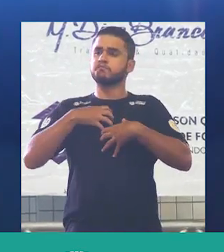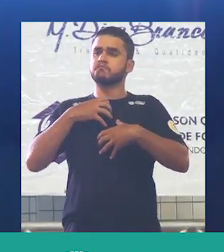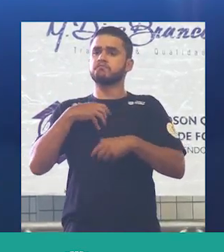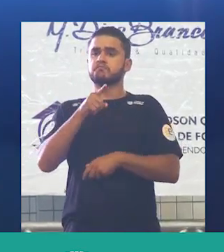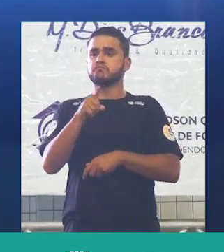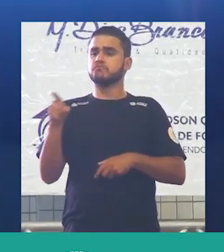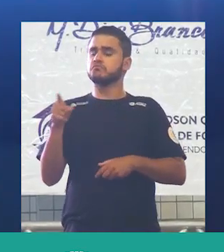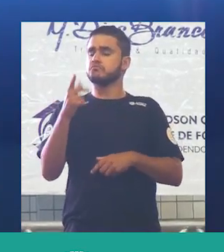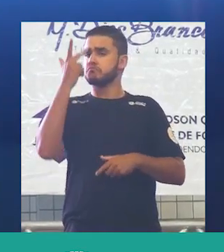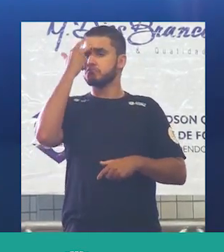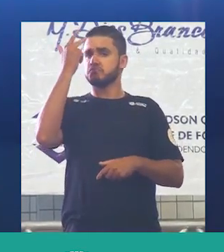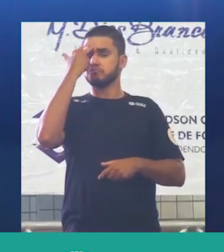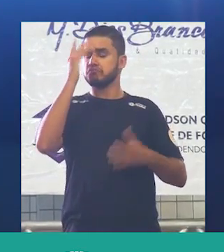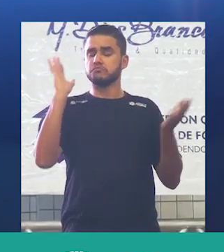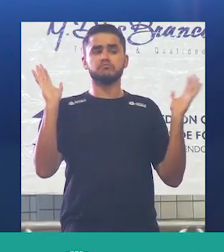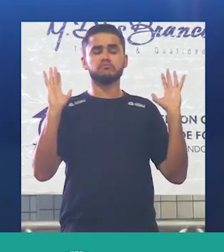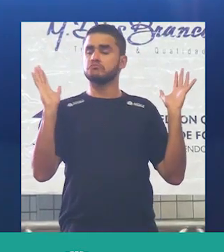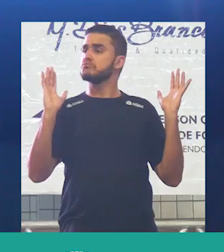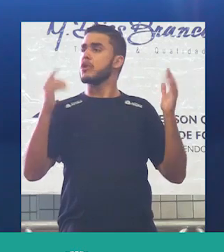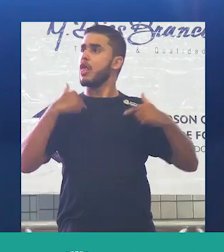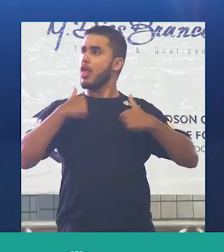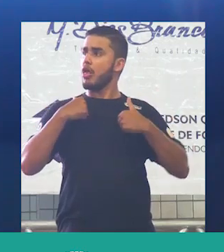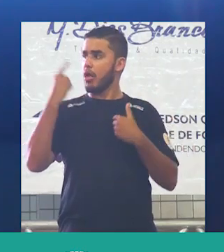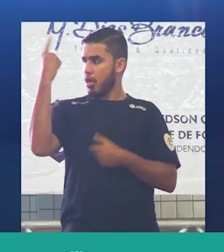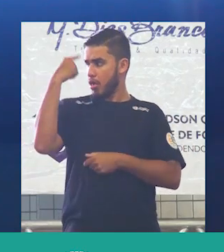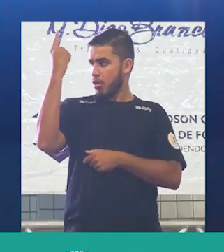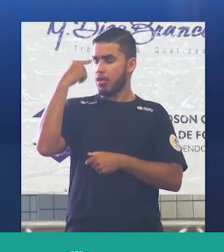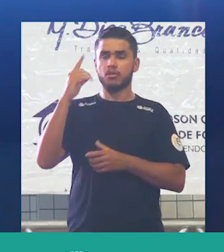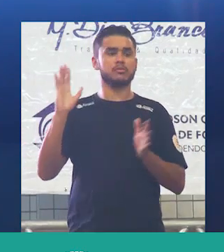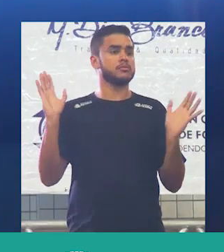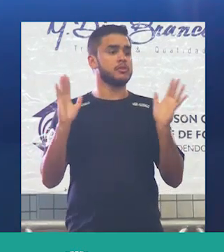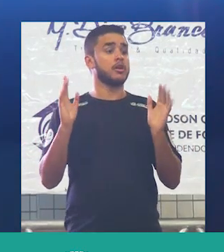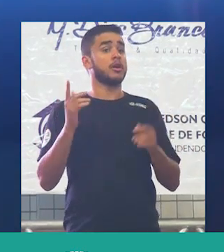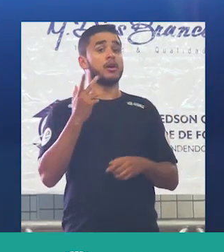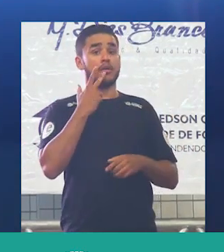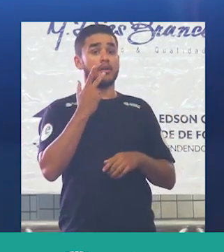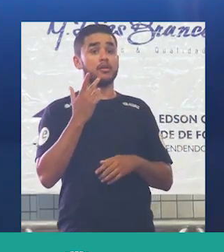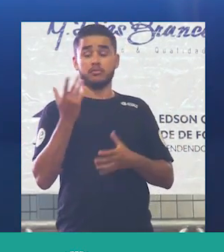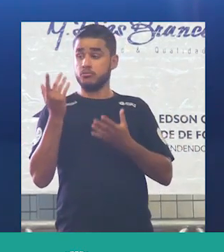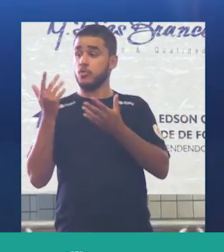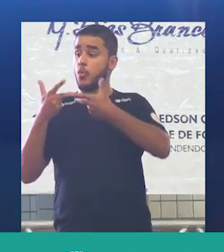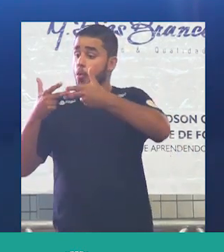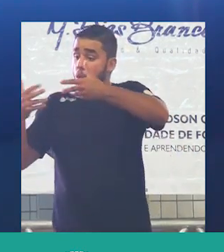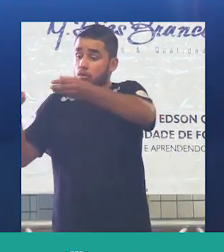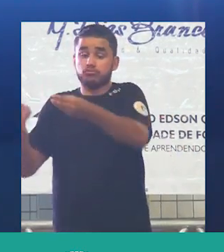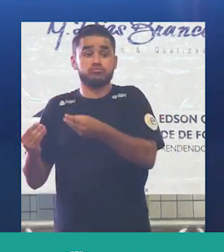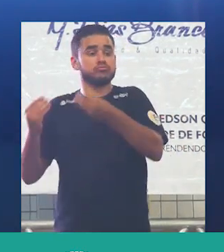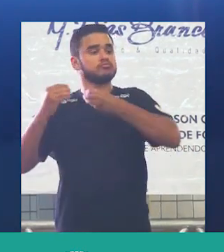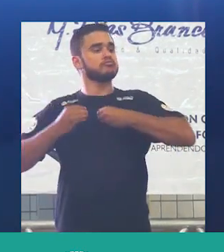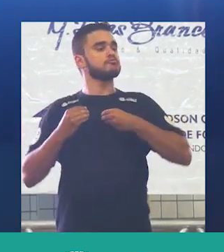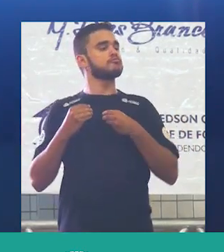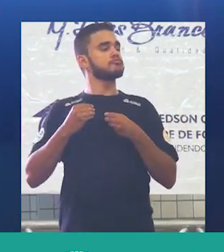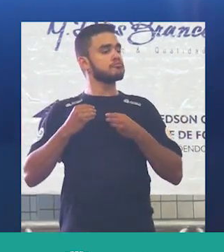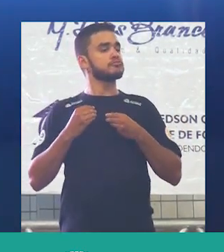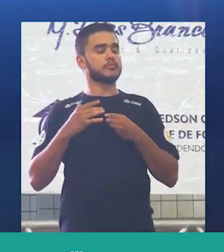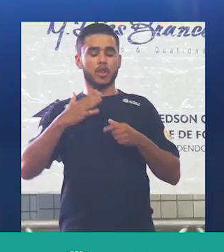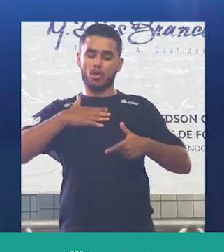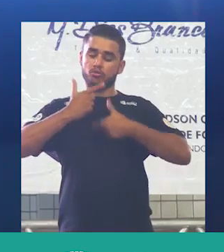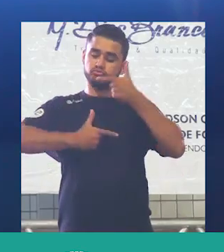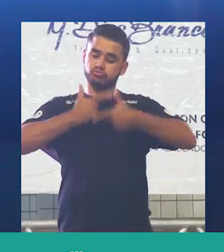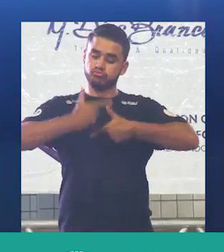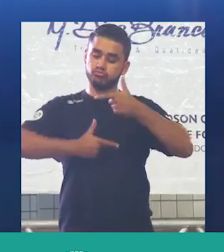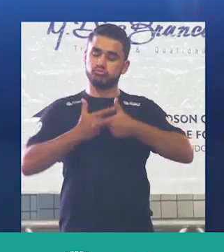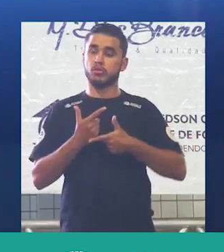não, Ciliano? Simples. Porque o índio recebia produtos em troca do seu